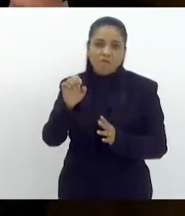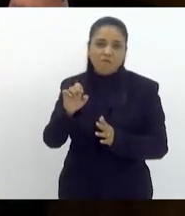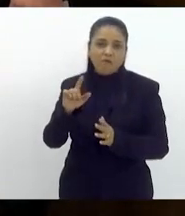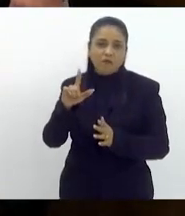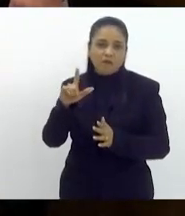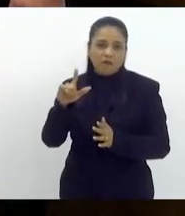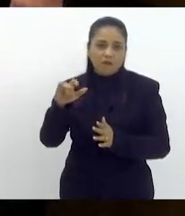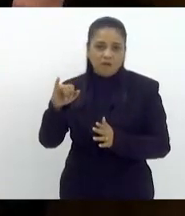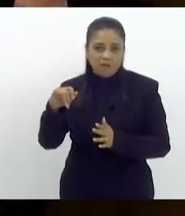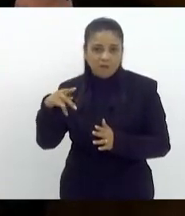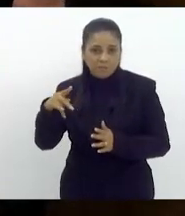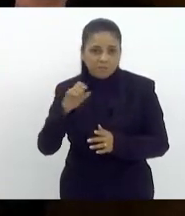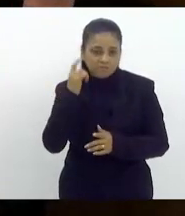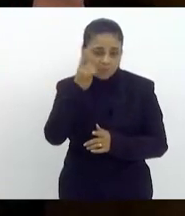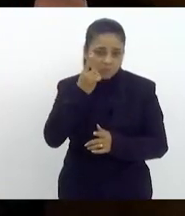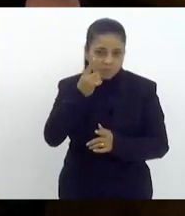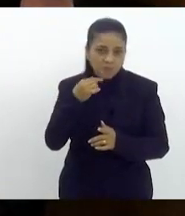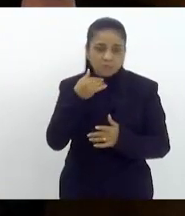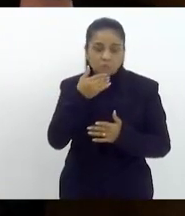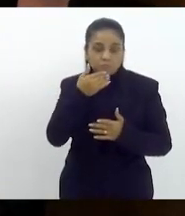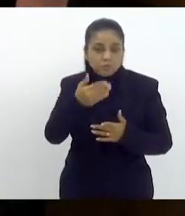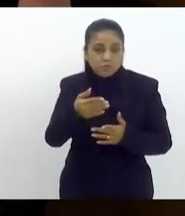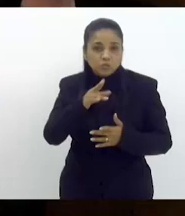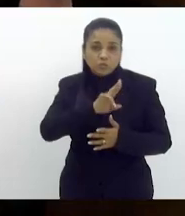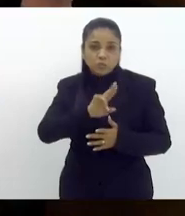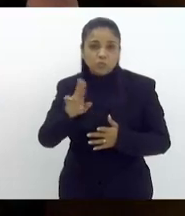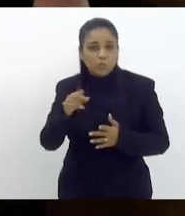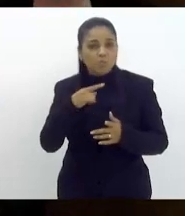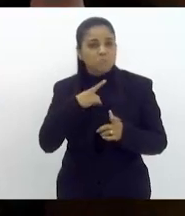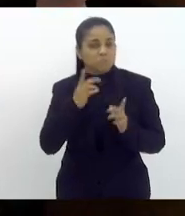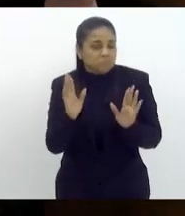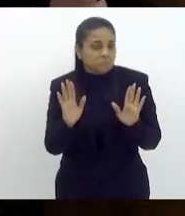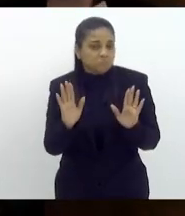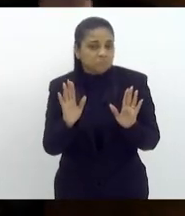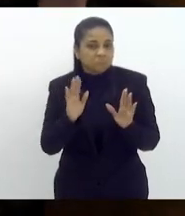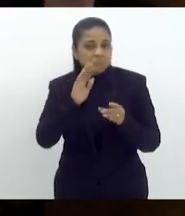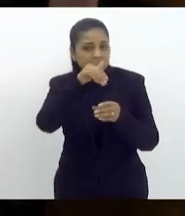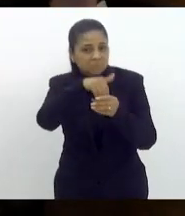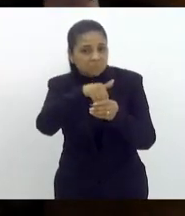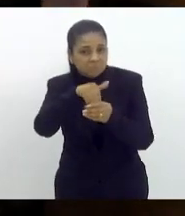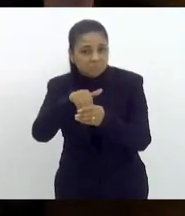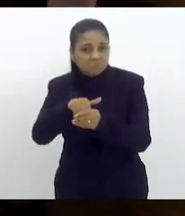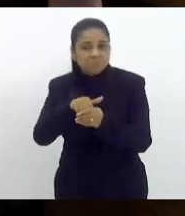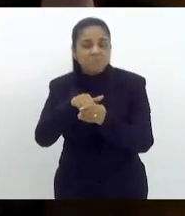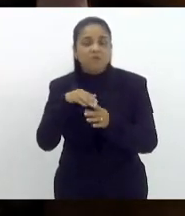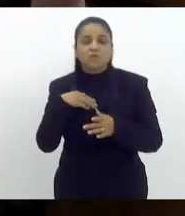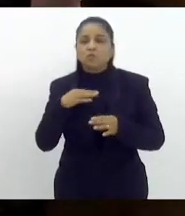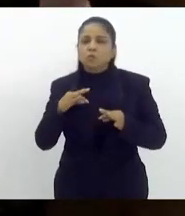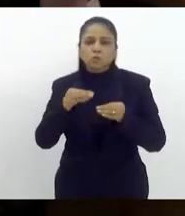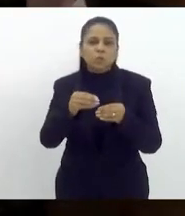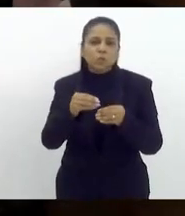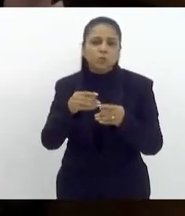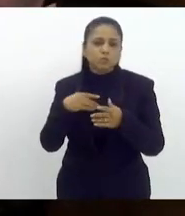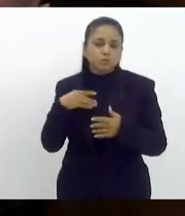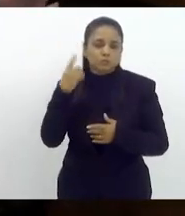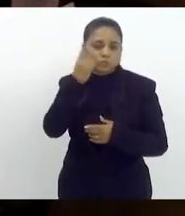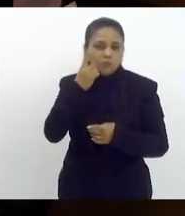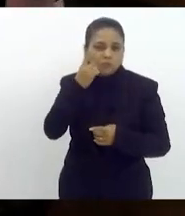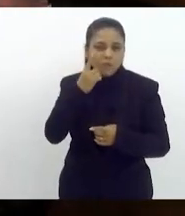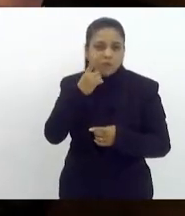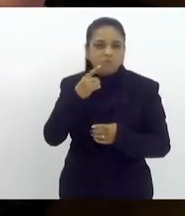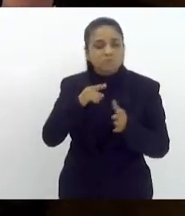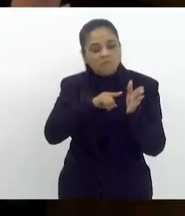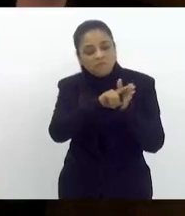a votação nominal que é o que normalmente por cotidiano todos os deputados chegam aqui falam verificação para que haja votação nominal